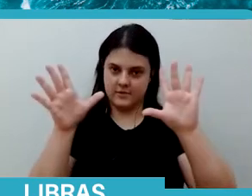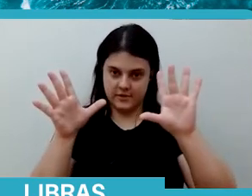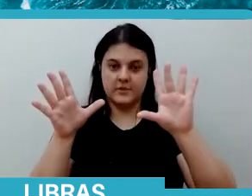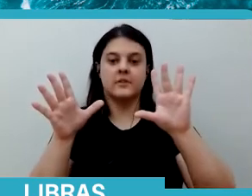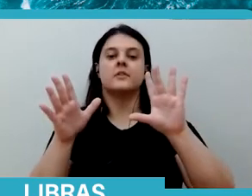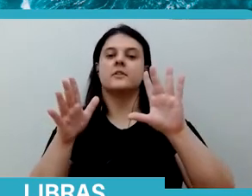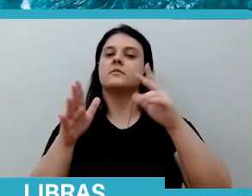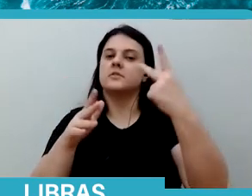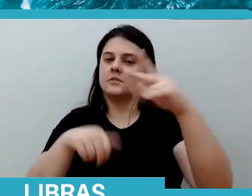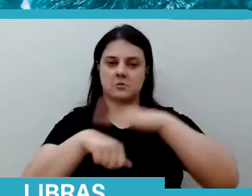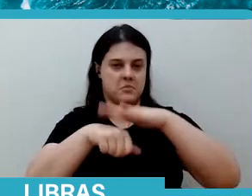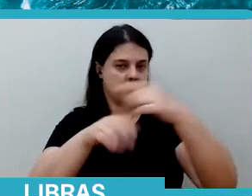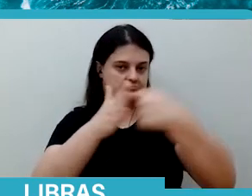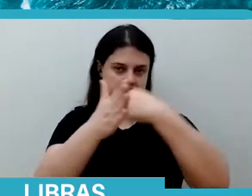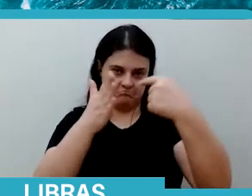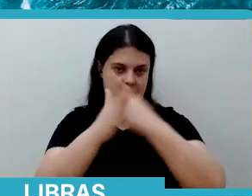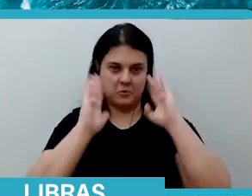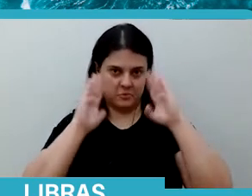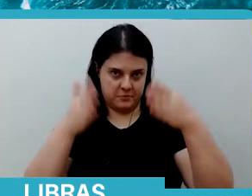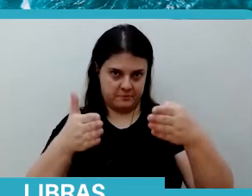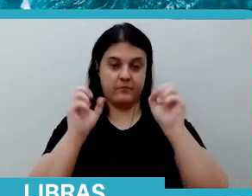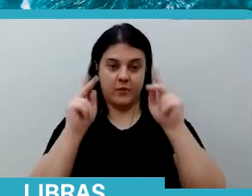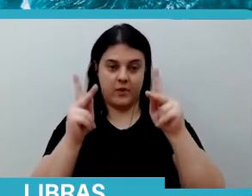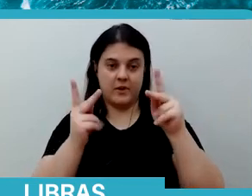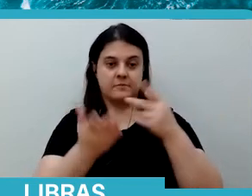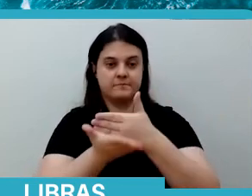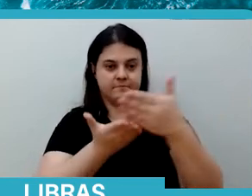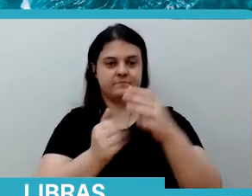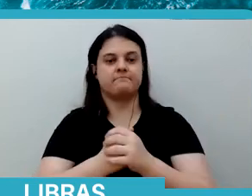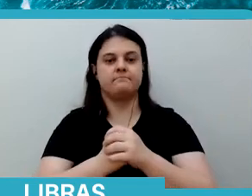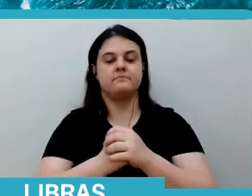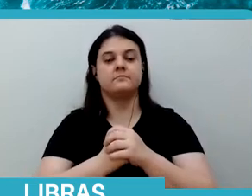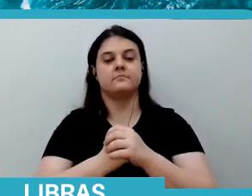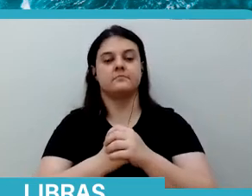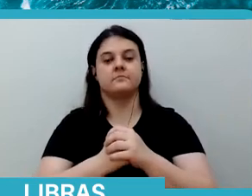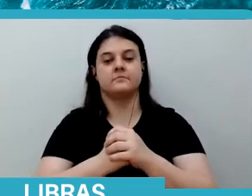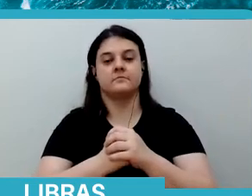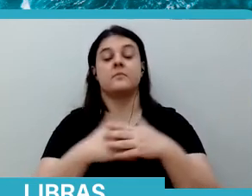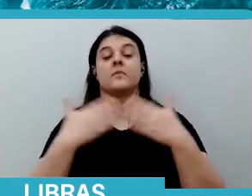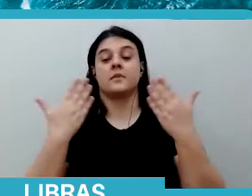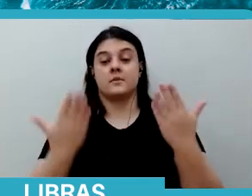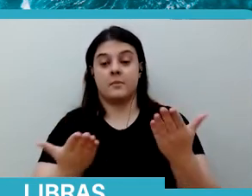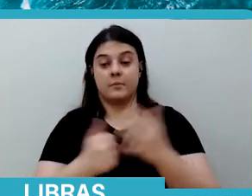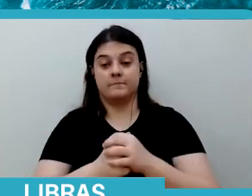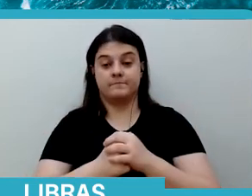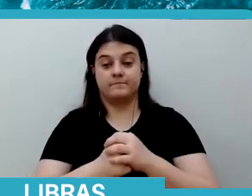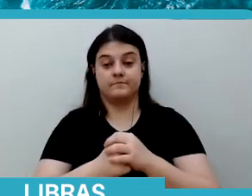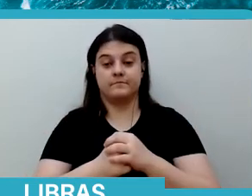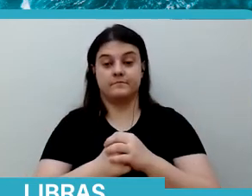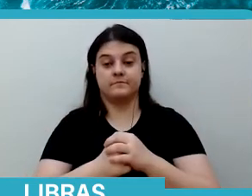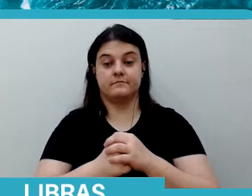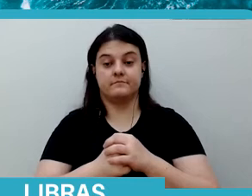aí para vocês fazerem perguntas específicas vamos lá Juliano pode passar por favor ó o bom é